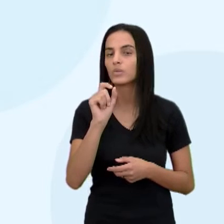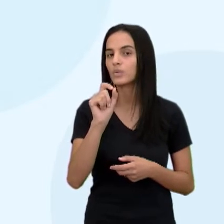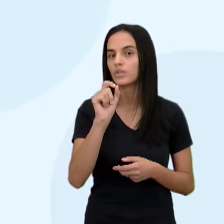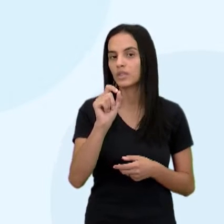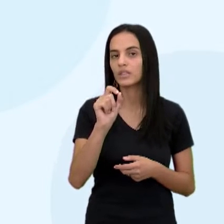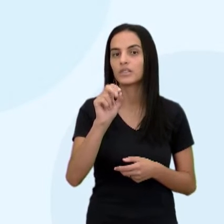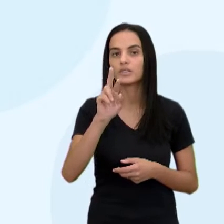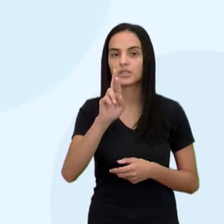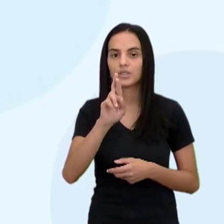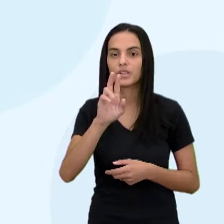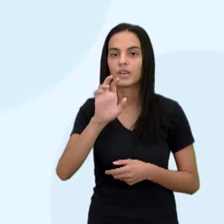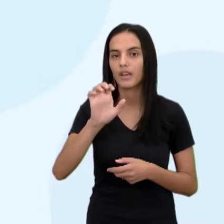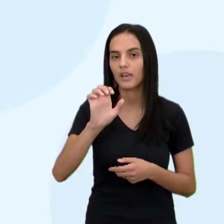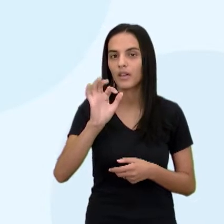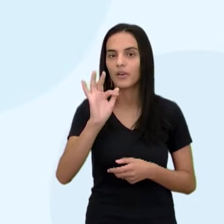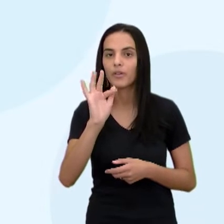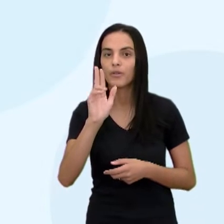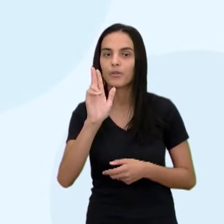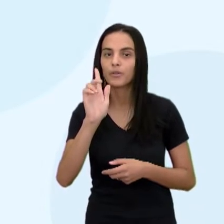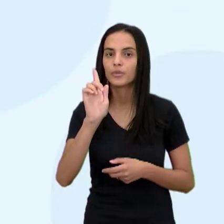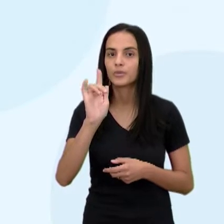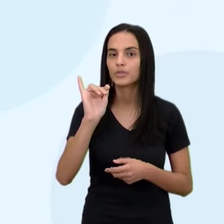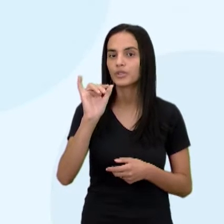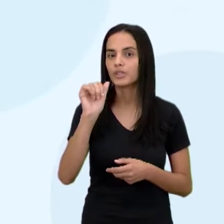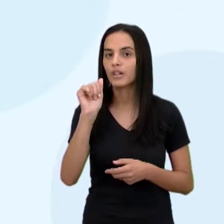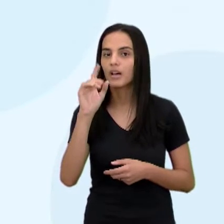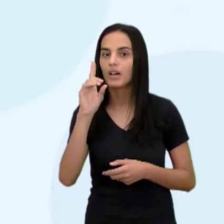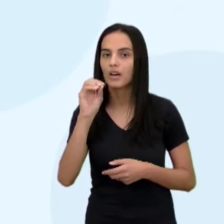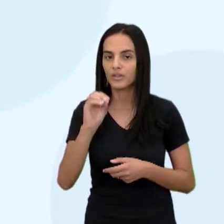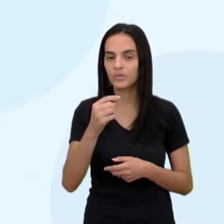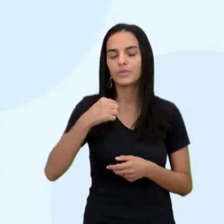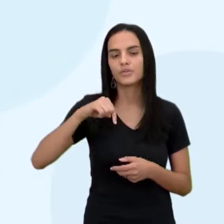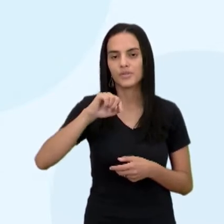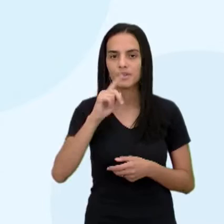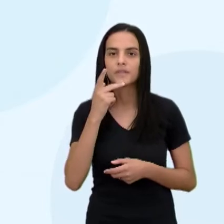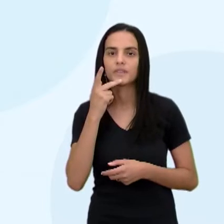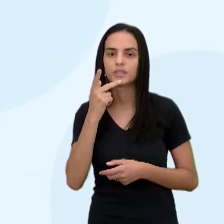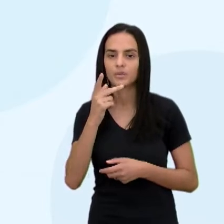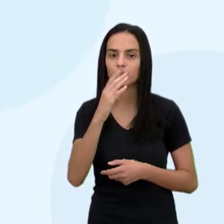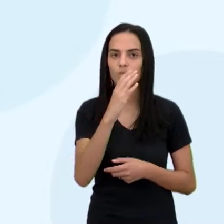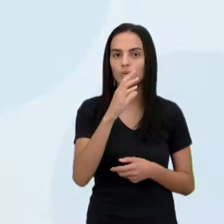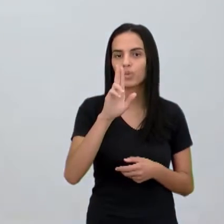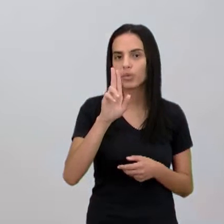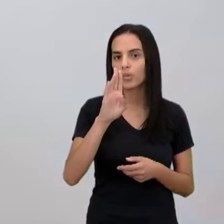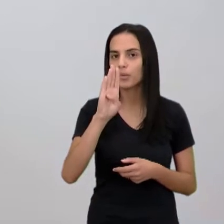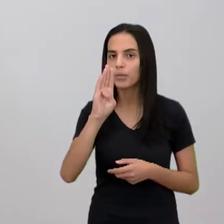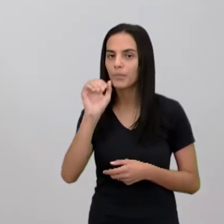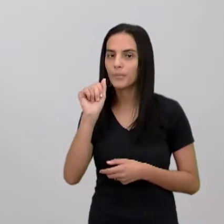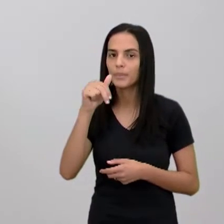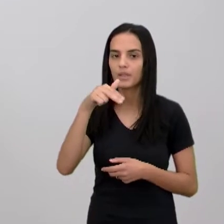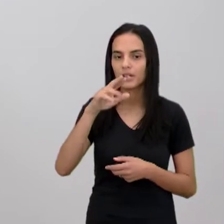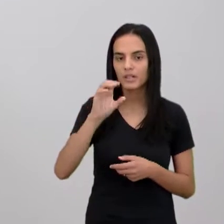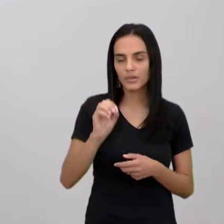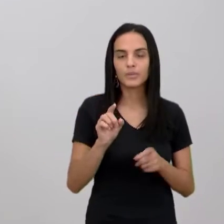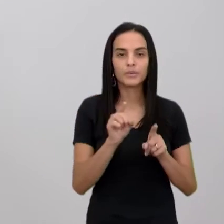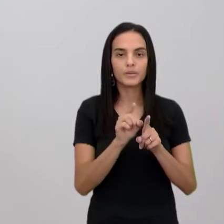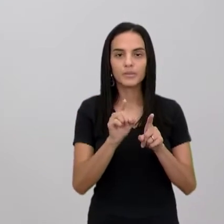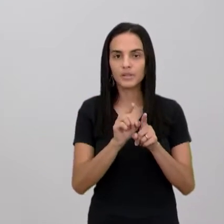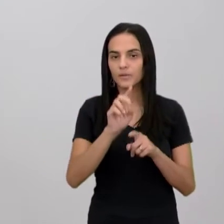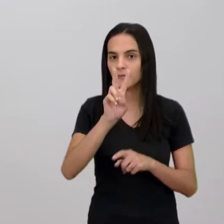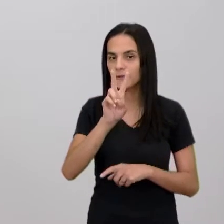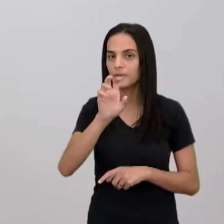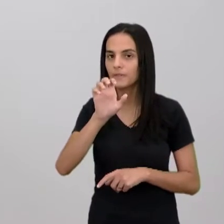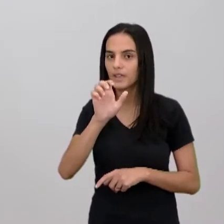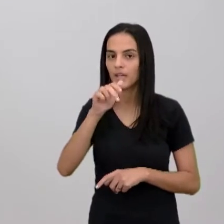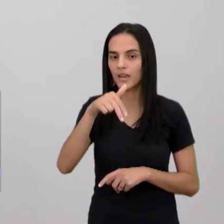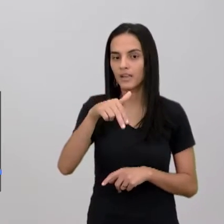na sistematização. Nós já falamos dos cubanos, já falamos dos venezuelanos e hoje nós